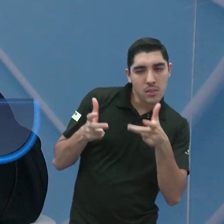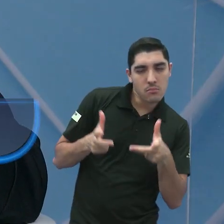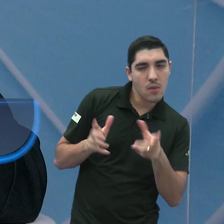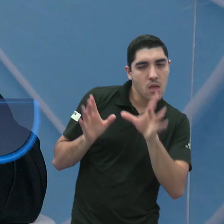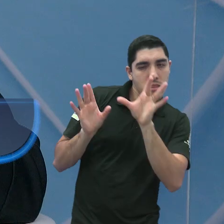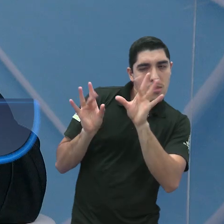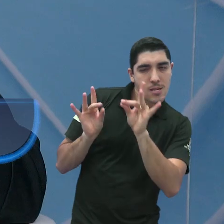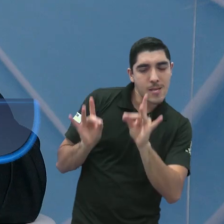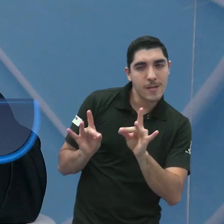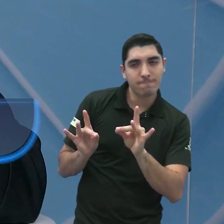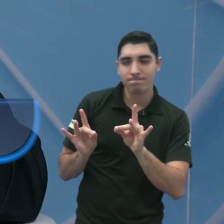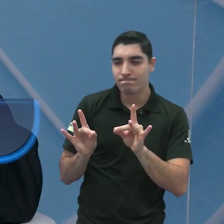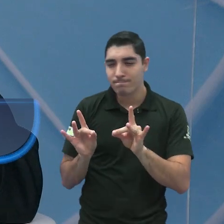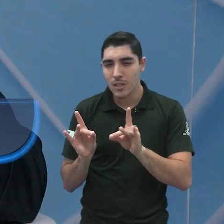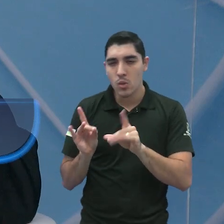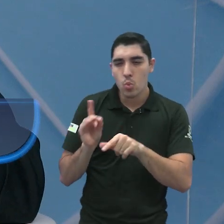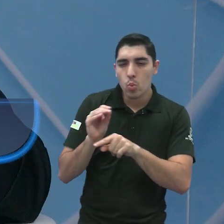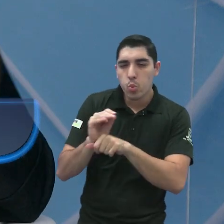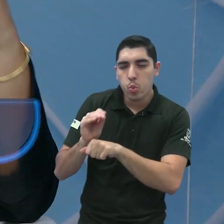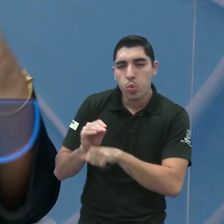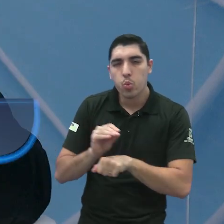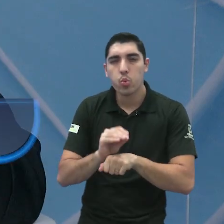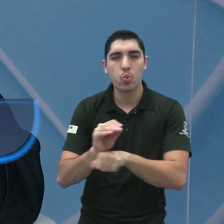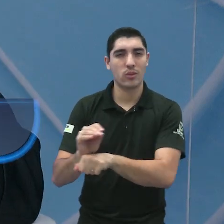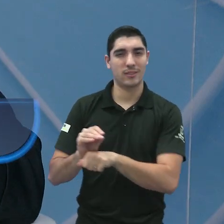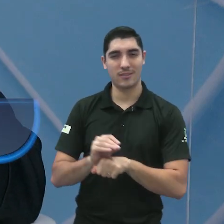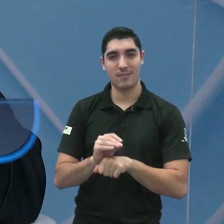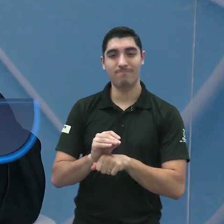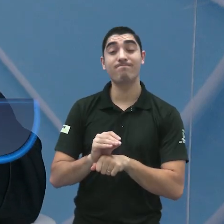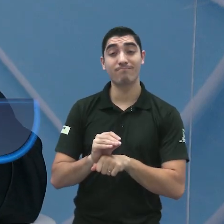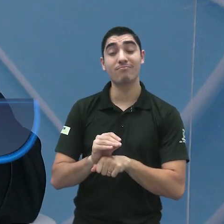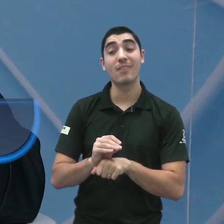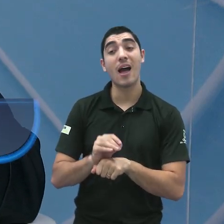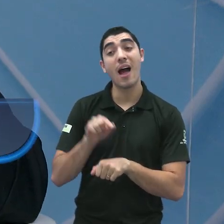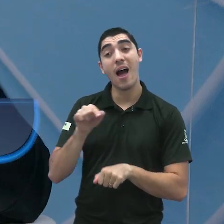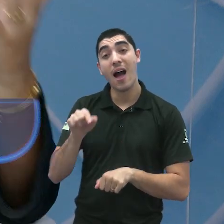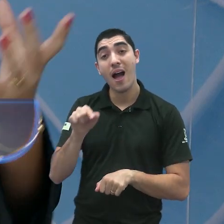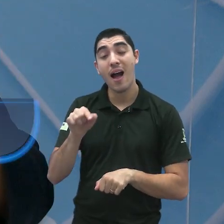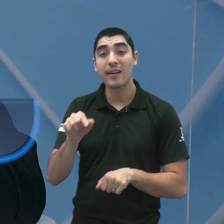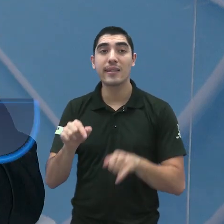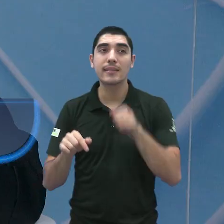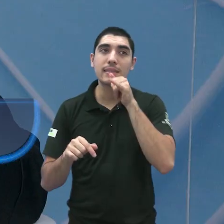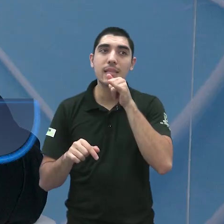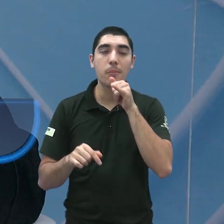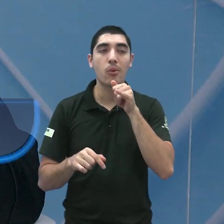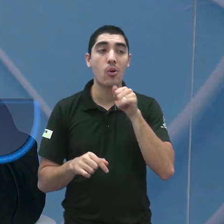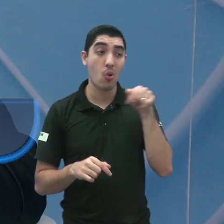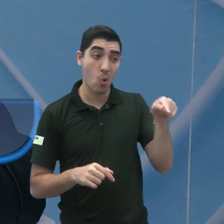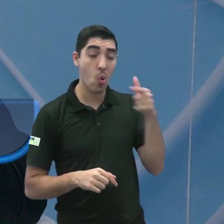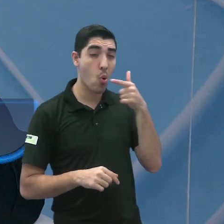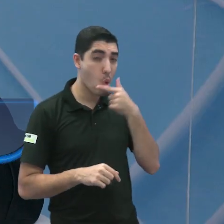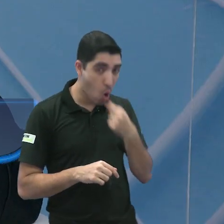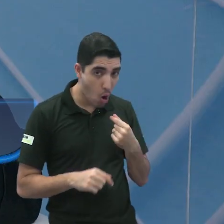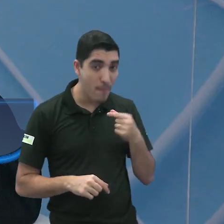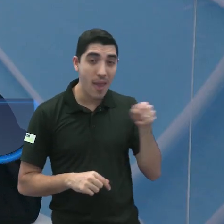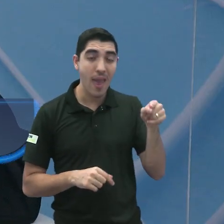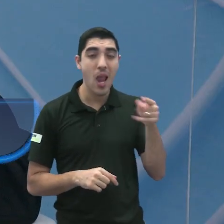cuidadoso, que vai gerar perguntas diferentes do que talvez um homem olhando para aquele mesmo